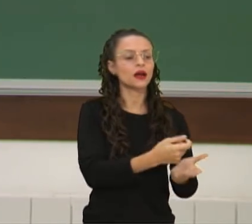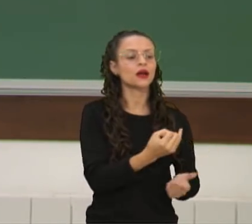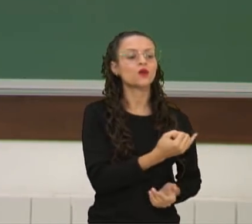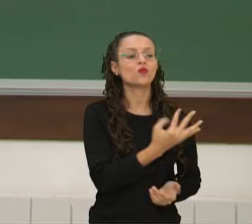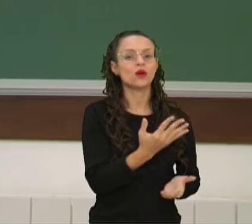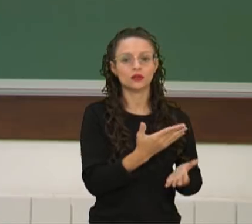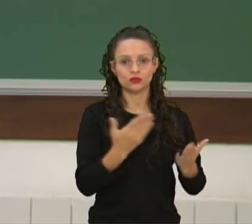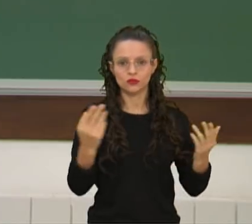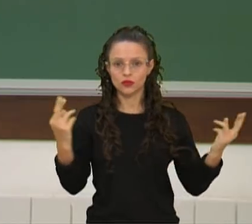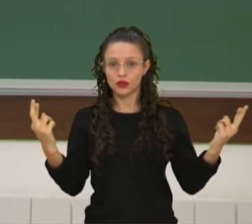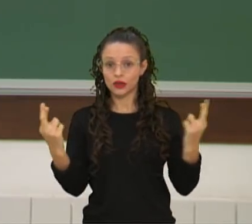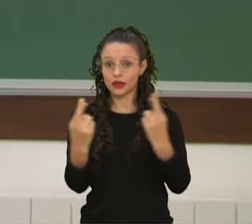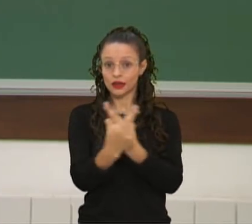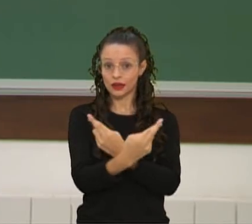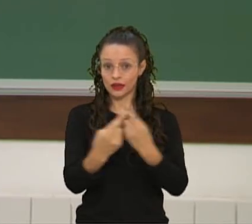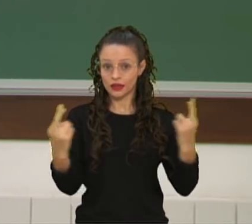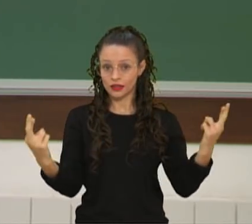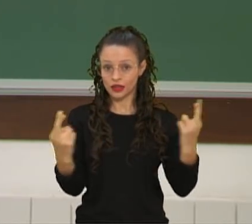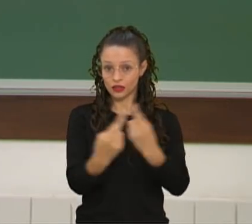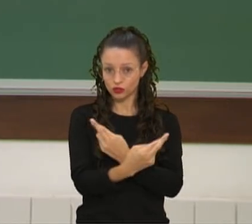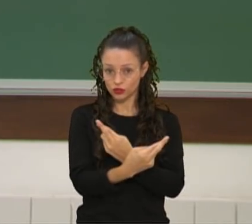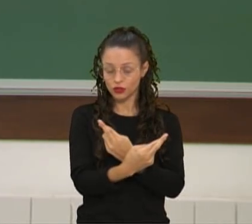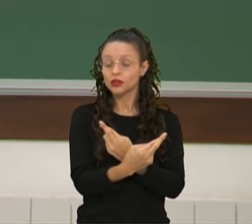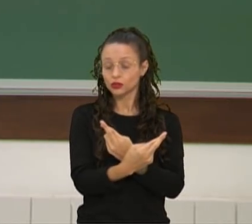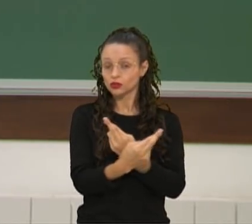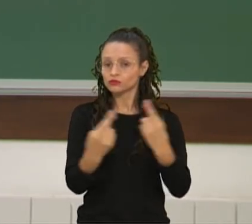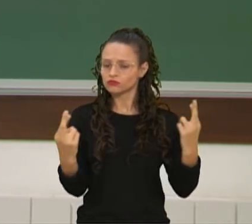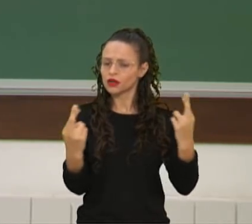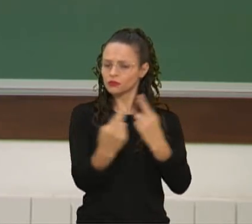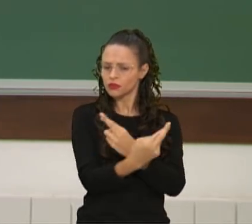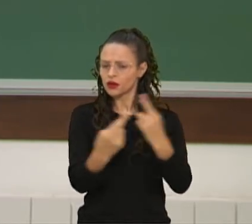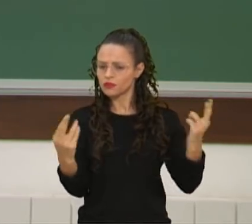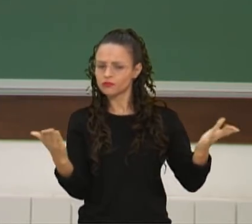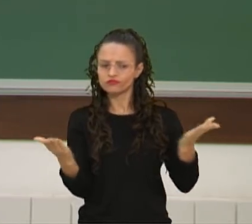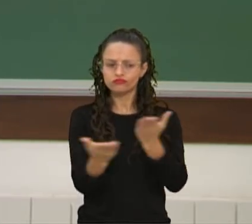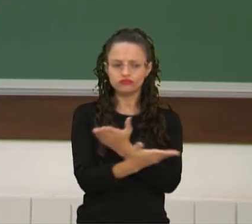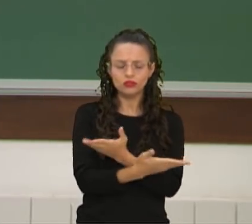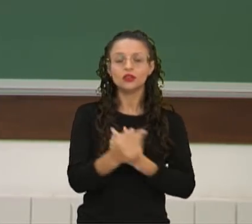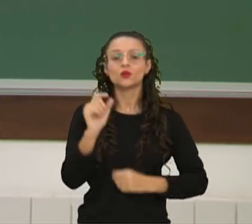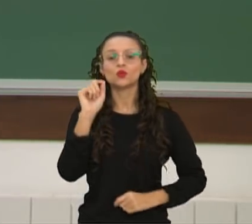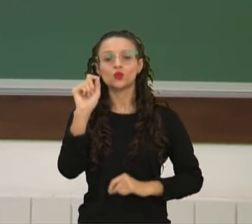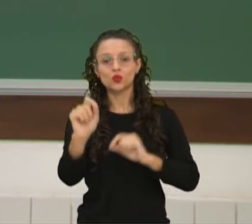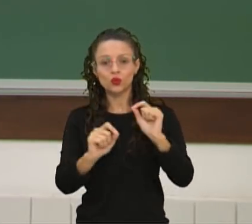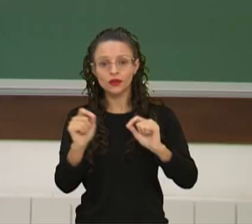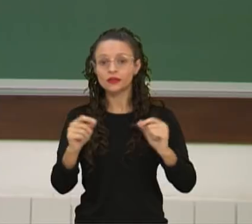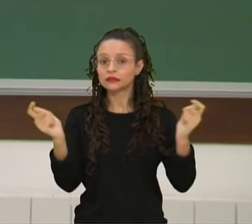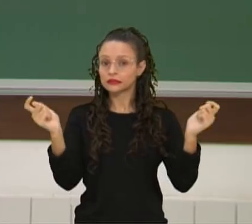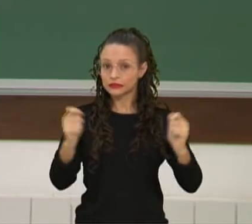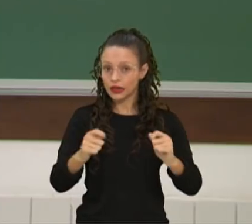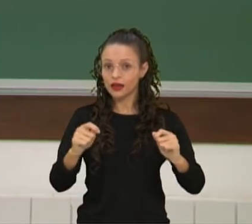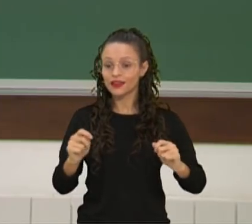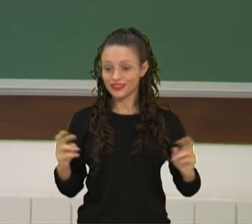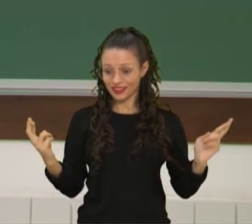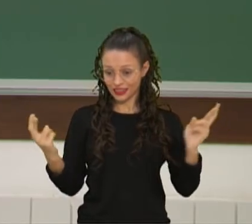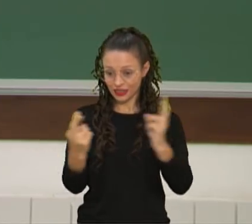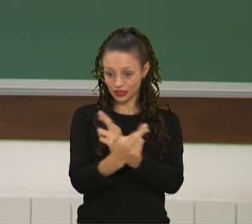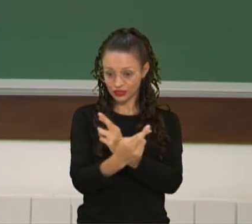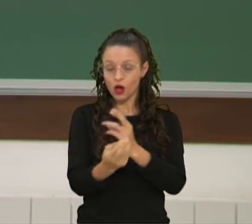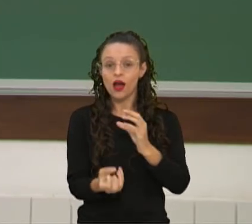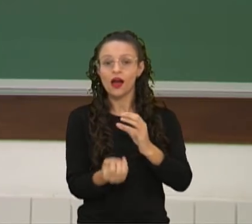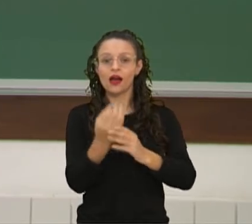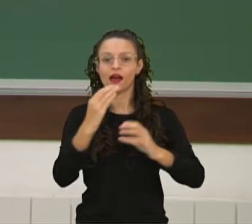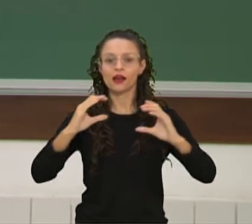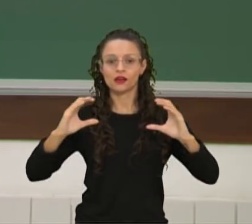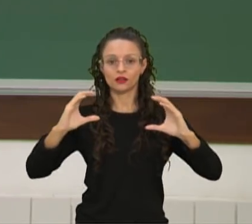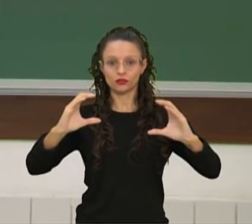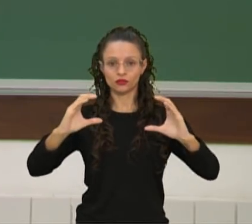eu estou relacionando duas grandezas. Quando relacionamos duas grandezas, é possível que a gente tenha uma função aí, né,